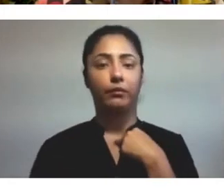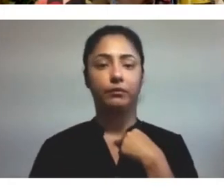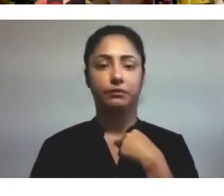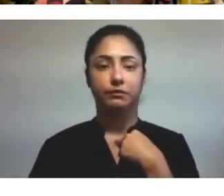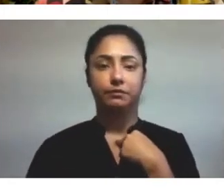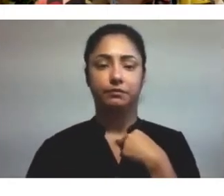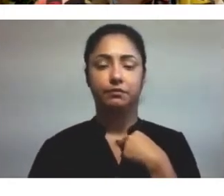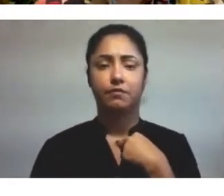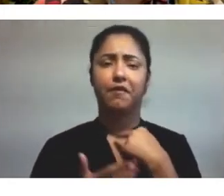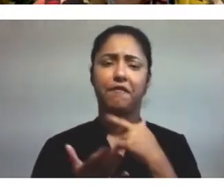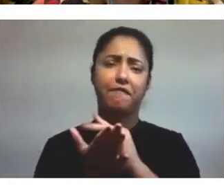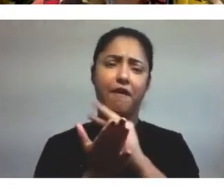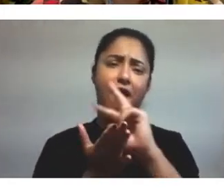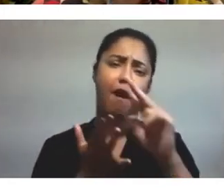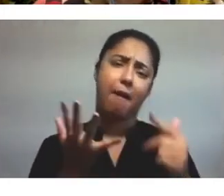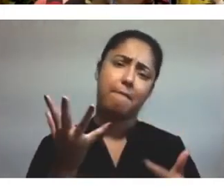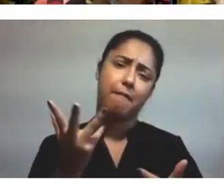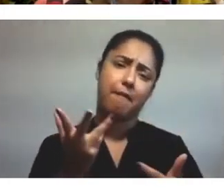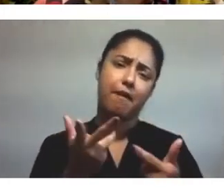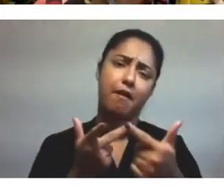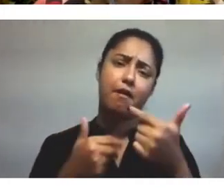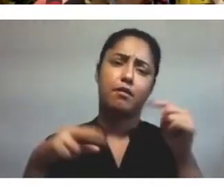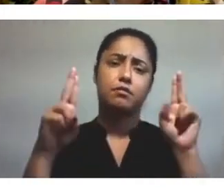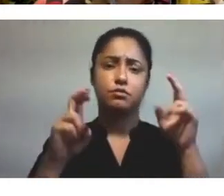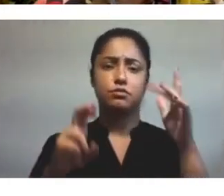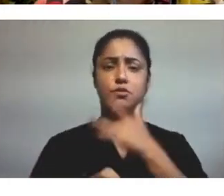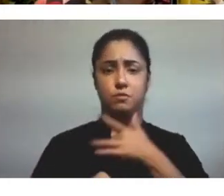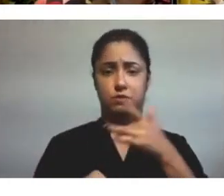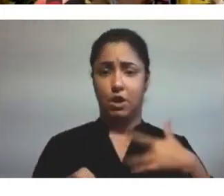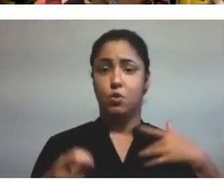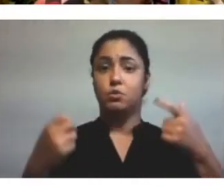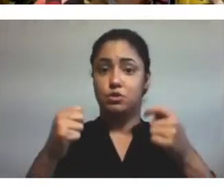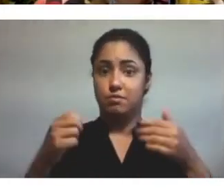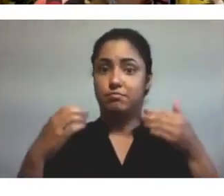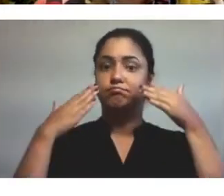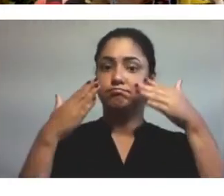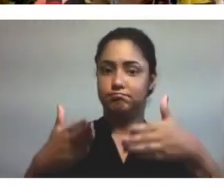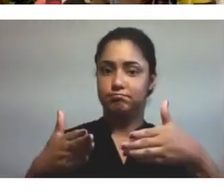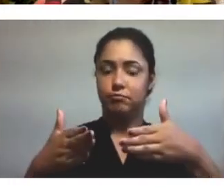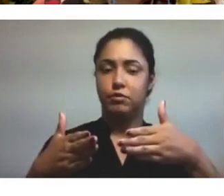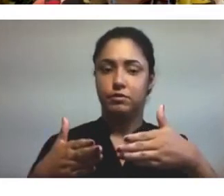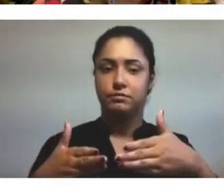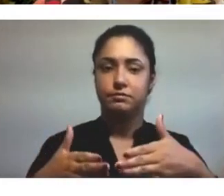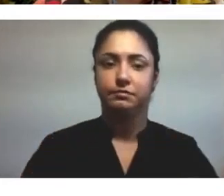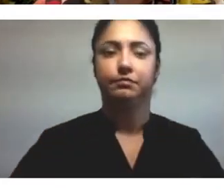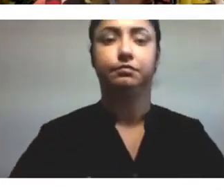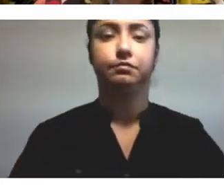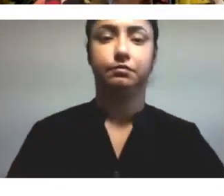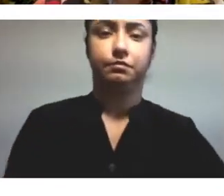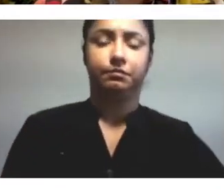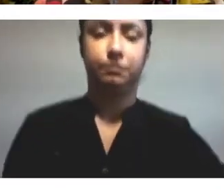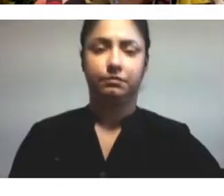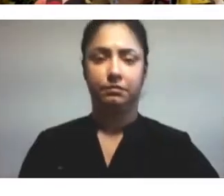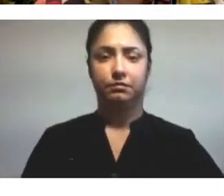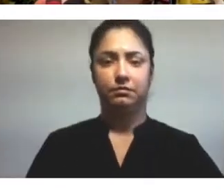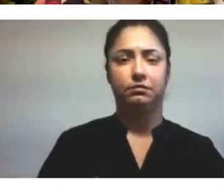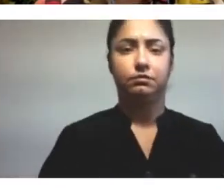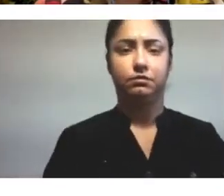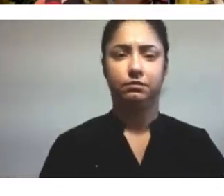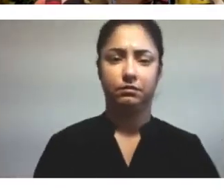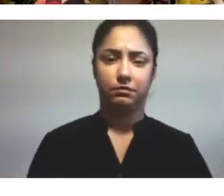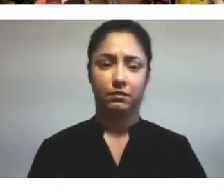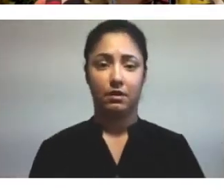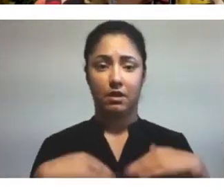uma série de questões de saúde que precisam ser consideradas. Então, esses alunos que participam